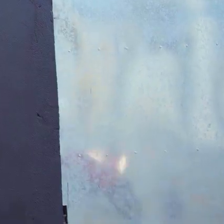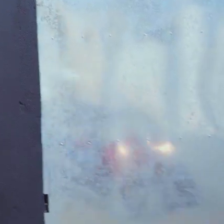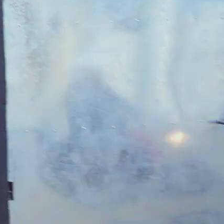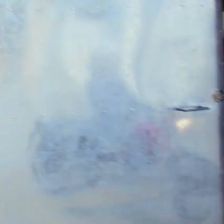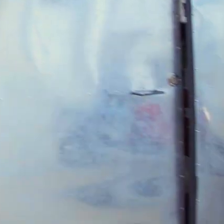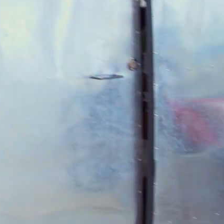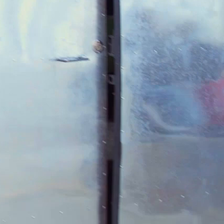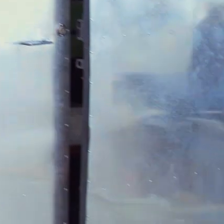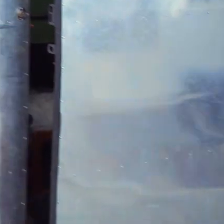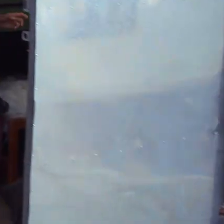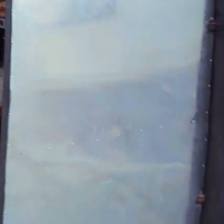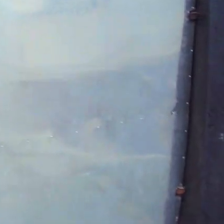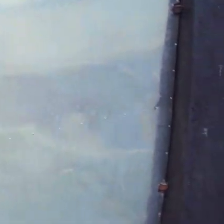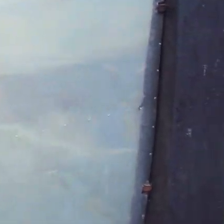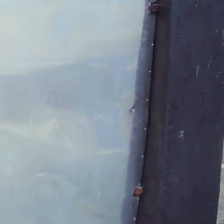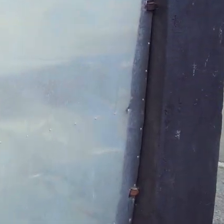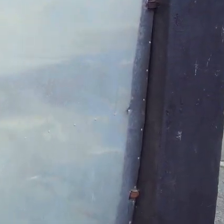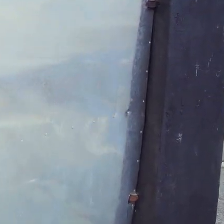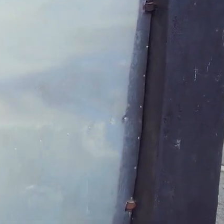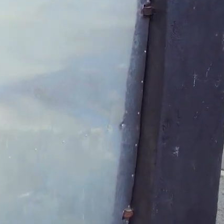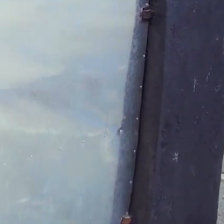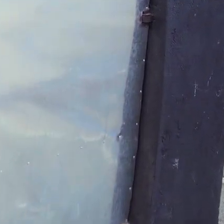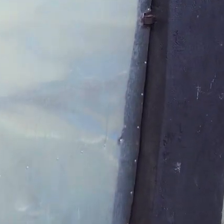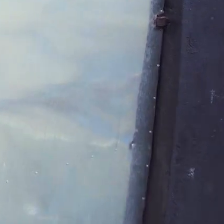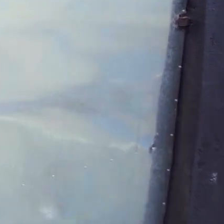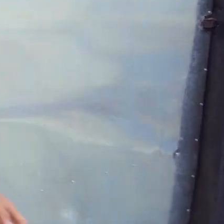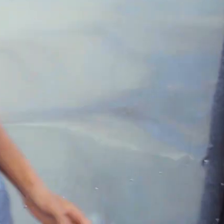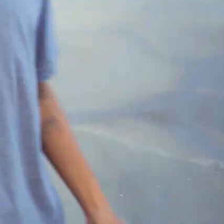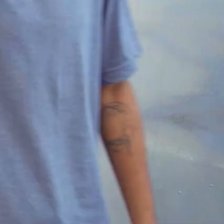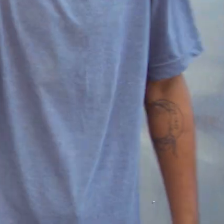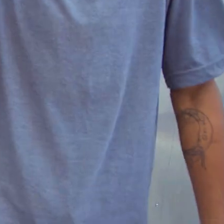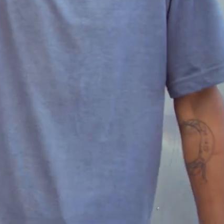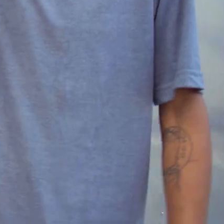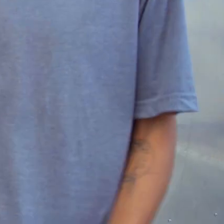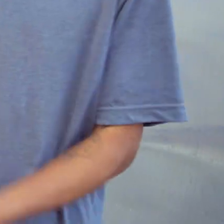Cartaz escrito Mansão das Queens. 3 pessoas abrem o portão.